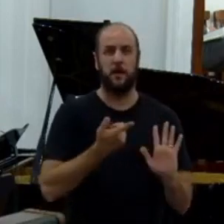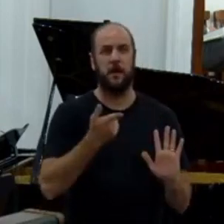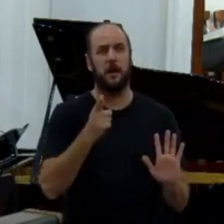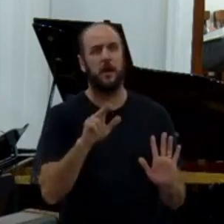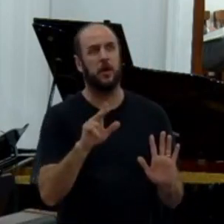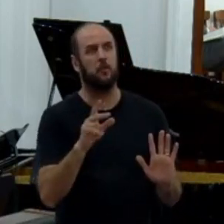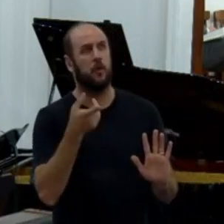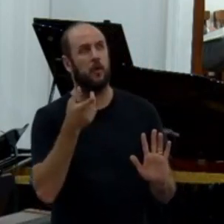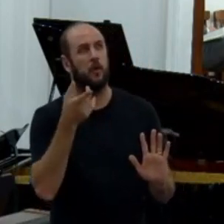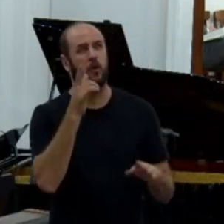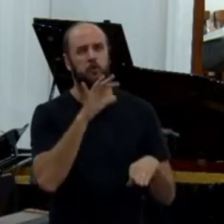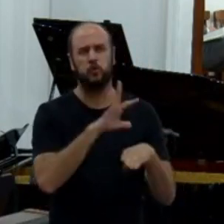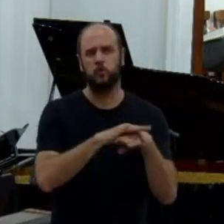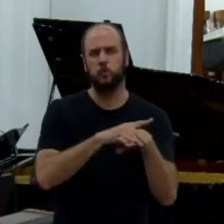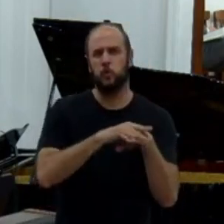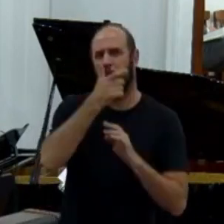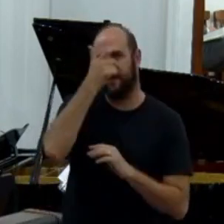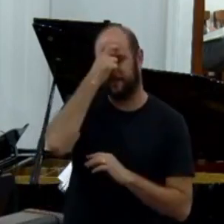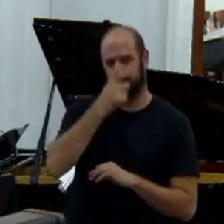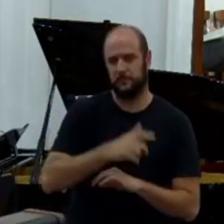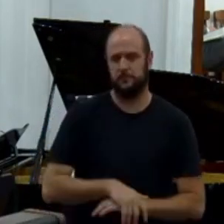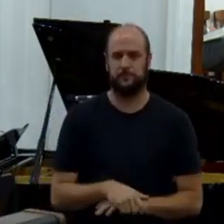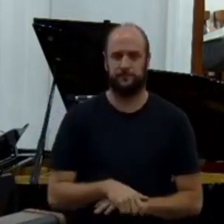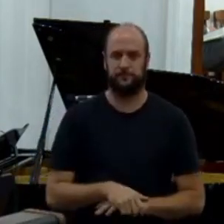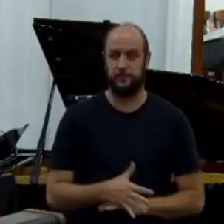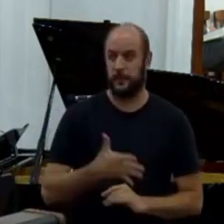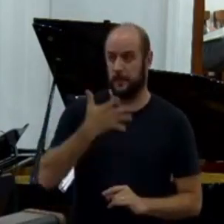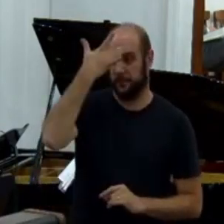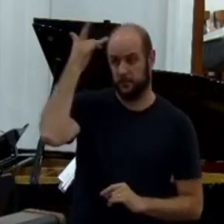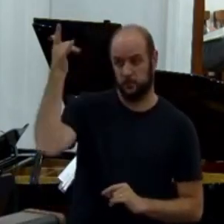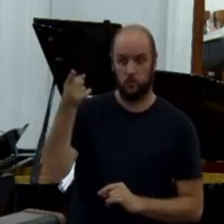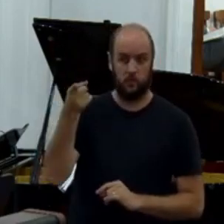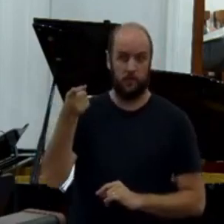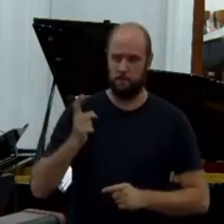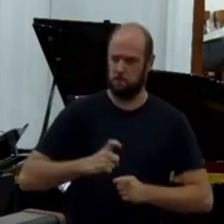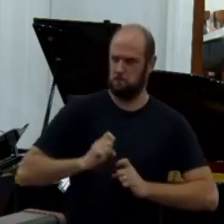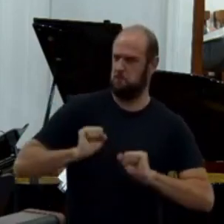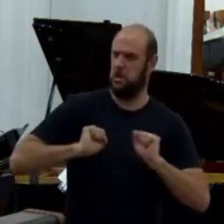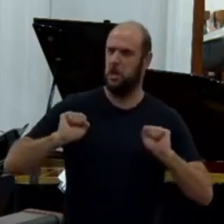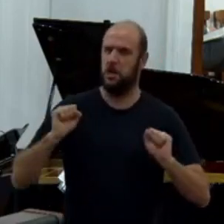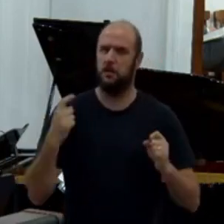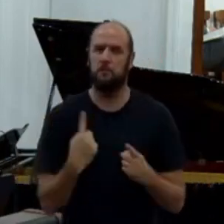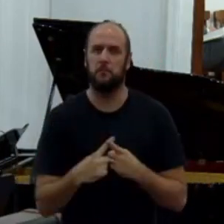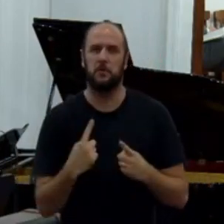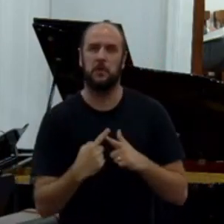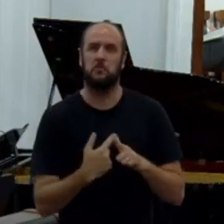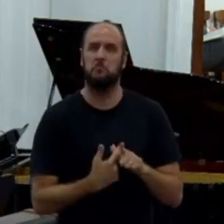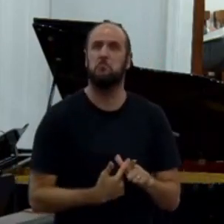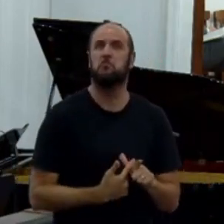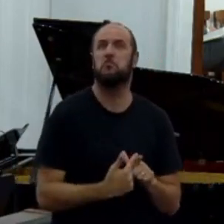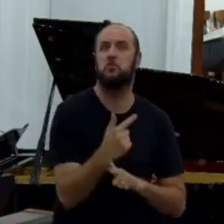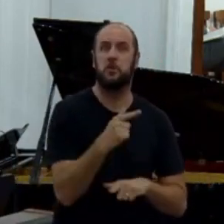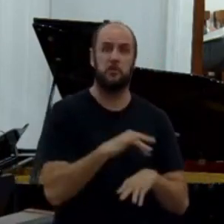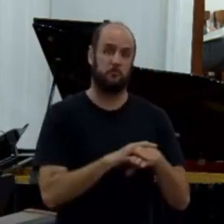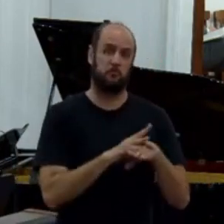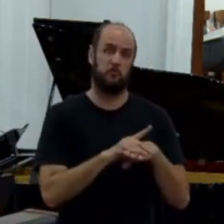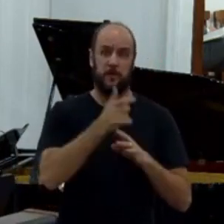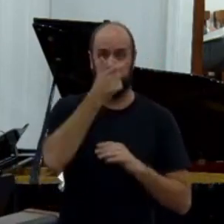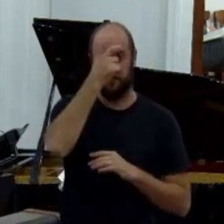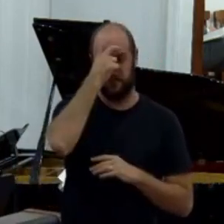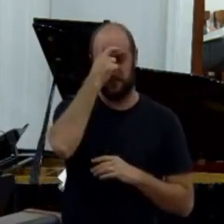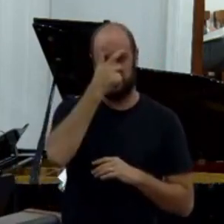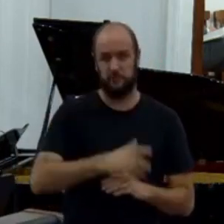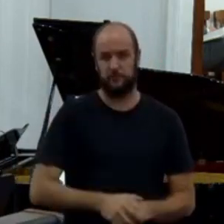espécie de doença mental. Aquela pessoa explodiu daquela forma porque ela é um doente